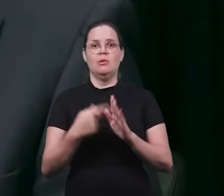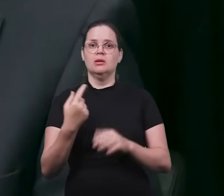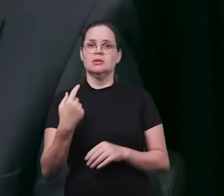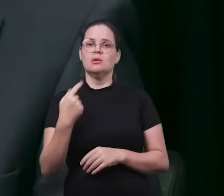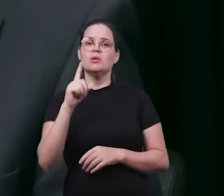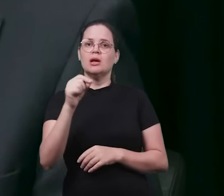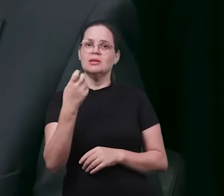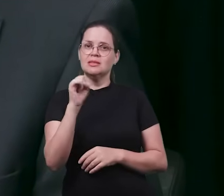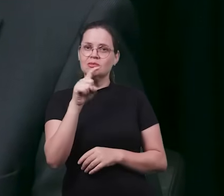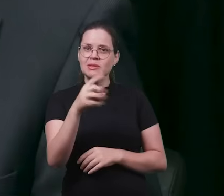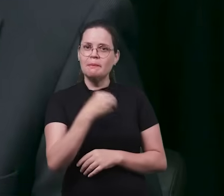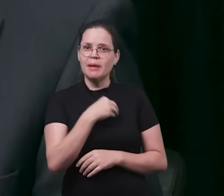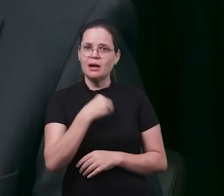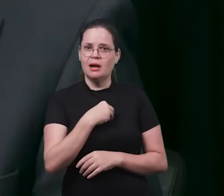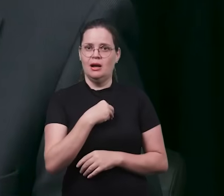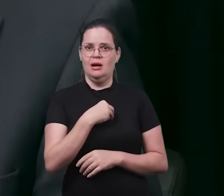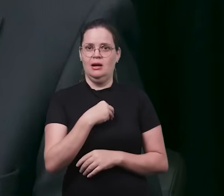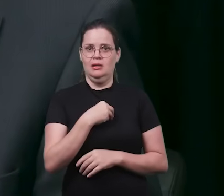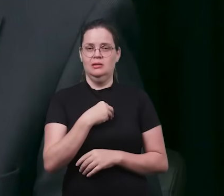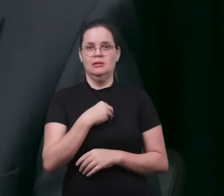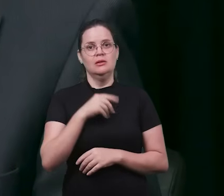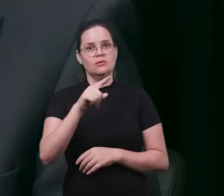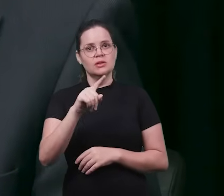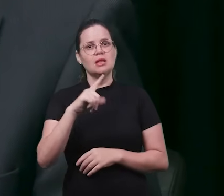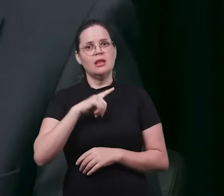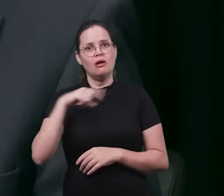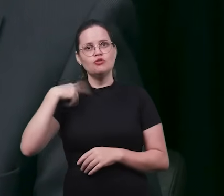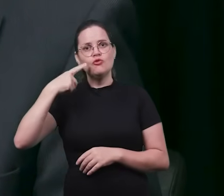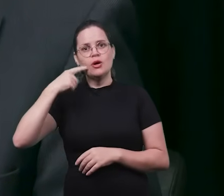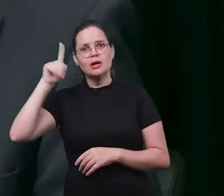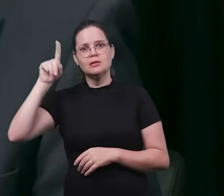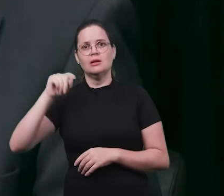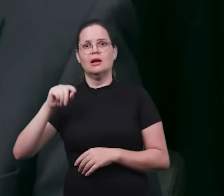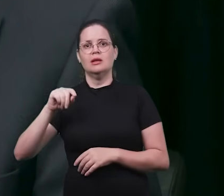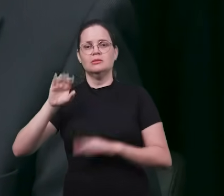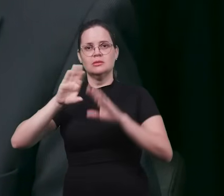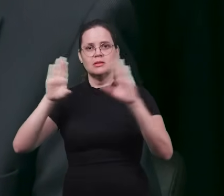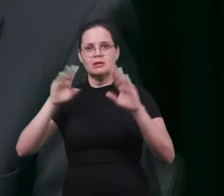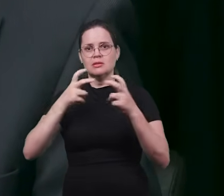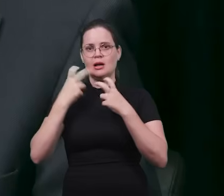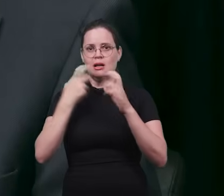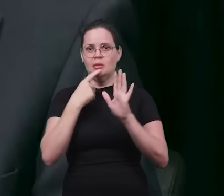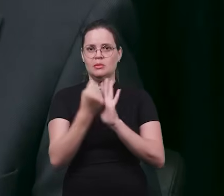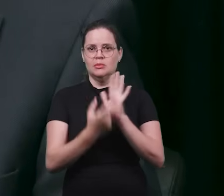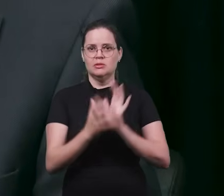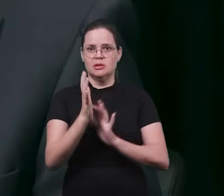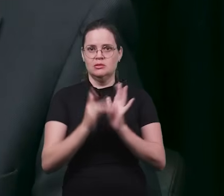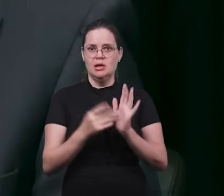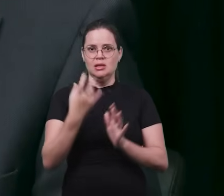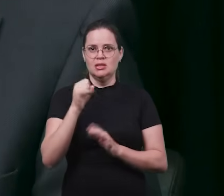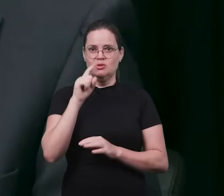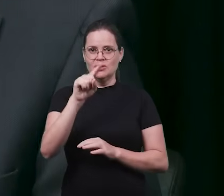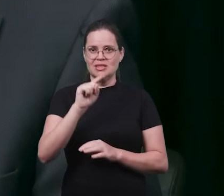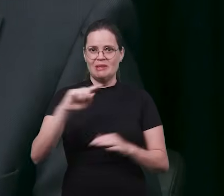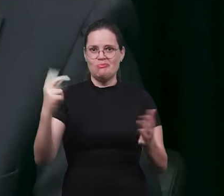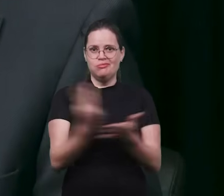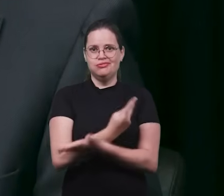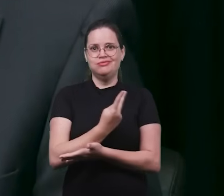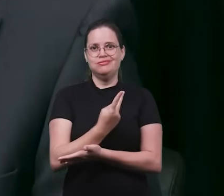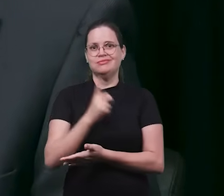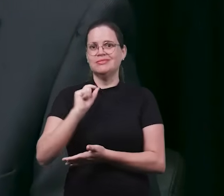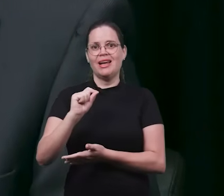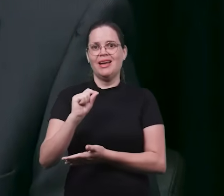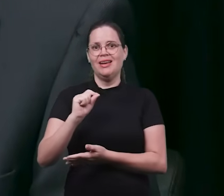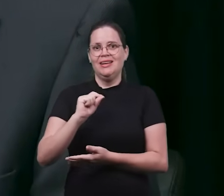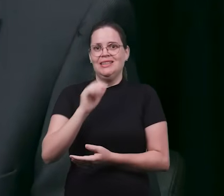alguma coisa, você entristeceu o Espírito Santo, você logo clama pelo sangue de Jesus, pede perdão, porque você não quer ficar